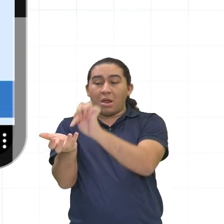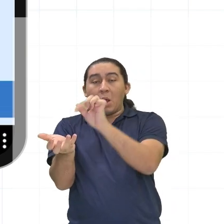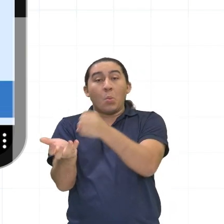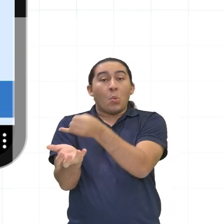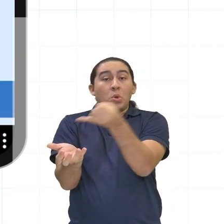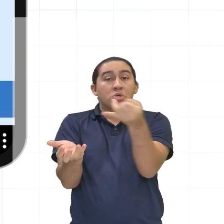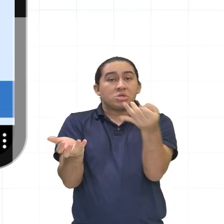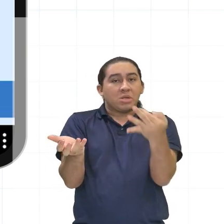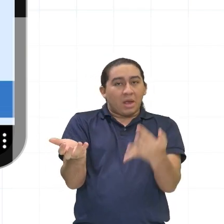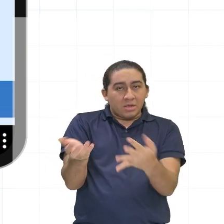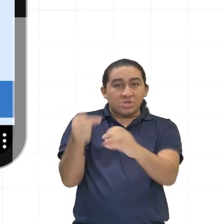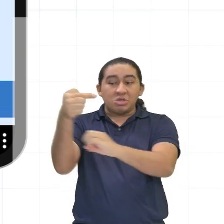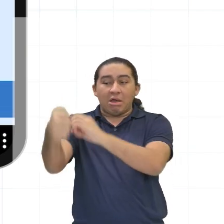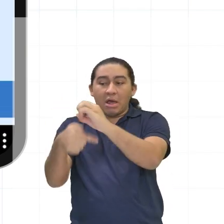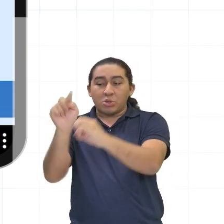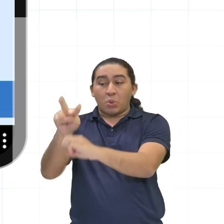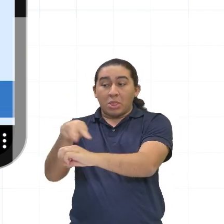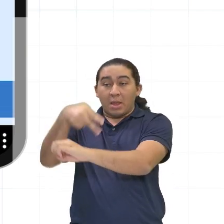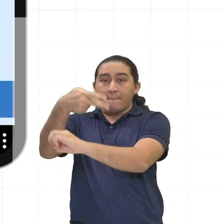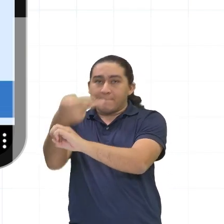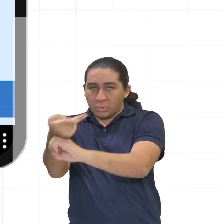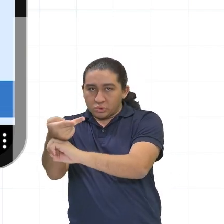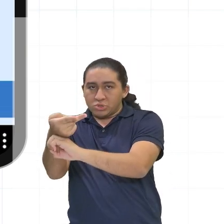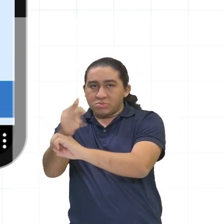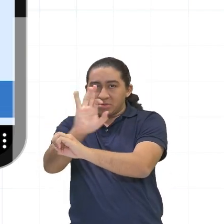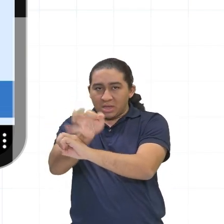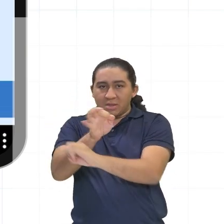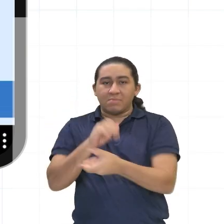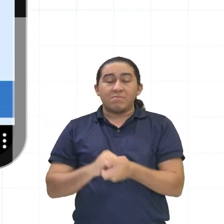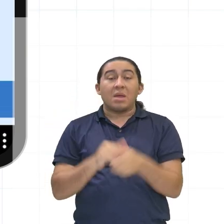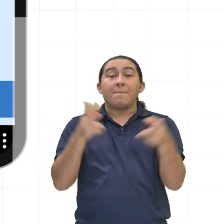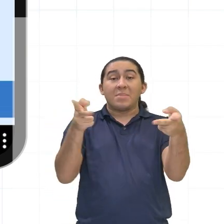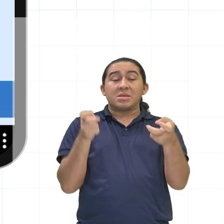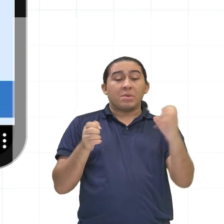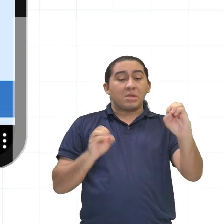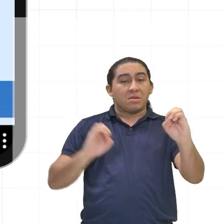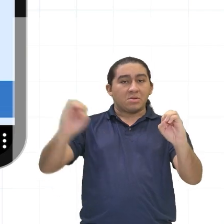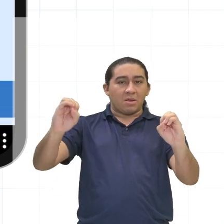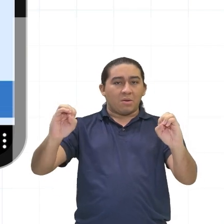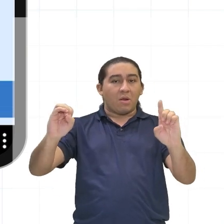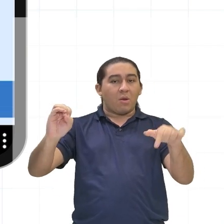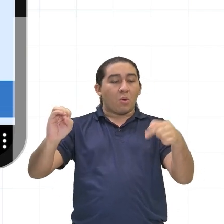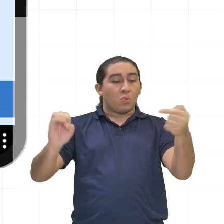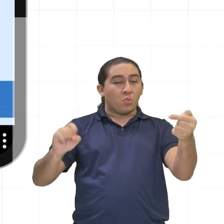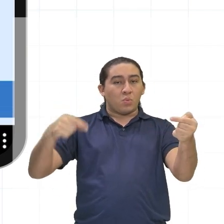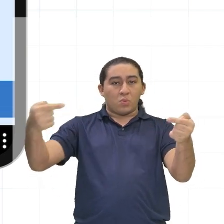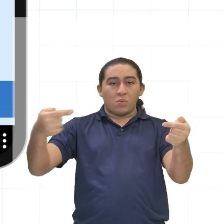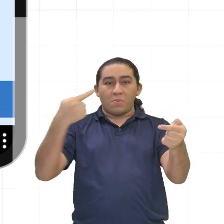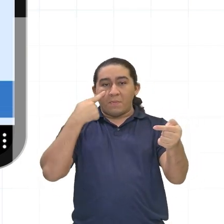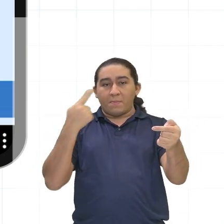assim? Note o seguinte. Está vendo que tudo está zerado? Eu vou colocar 1 em todos.